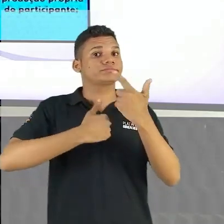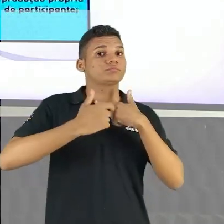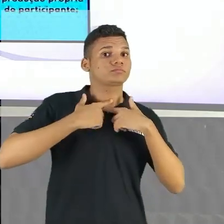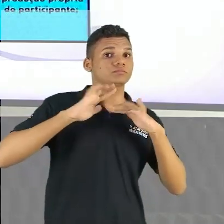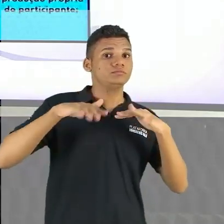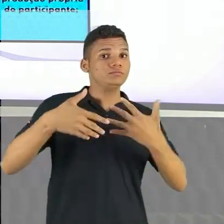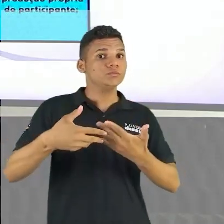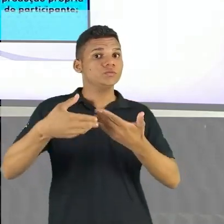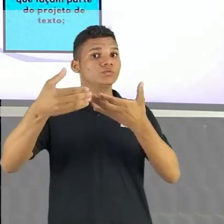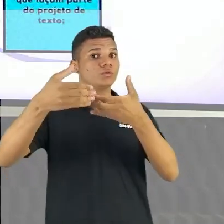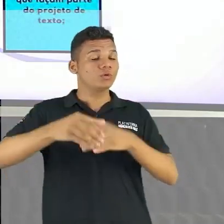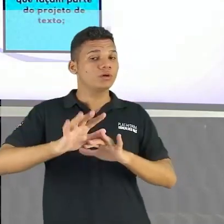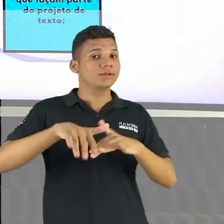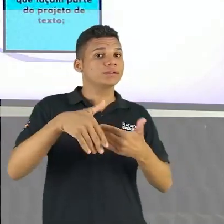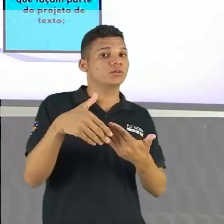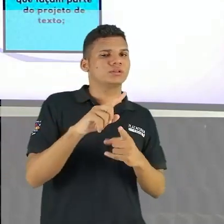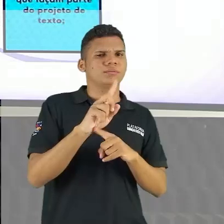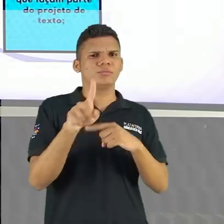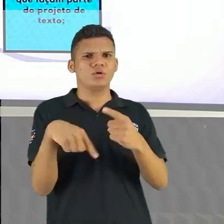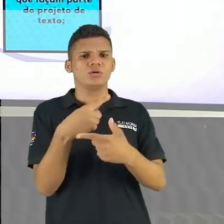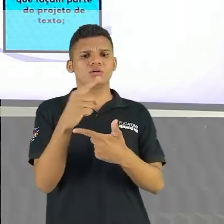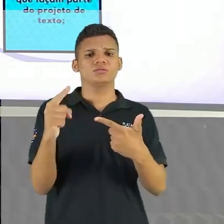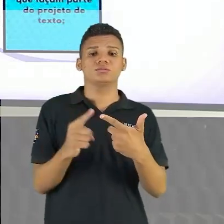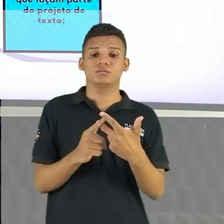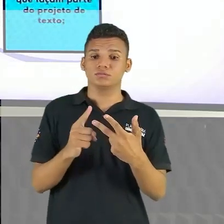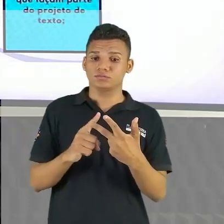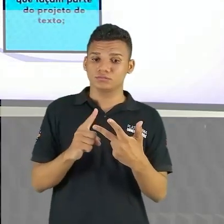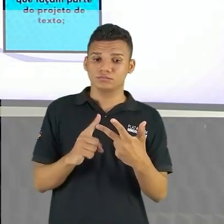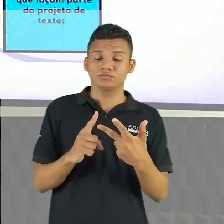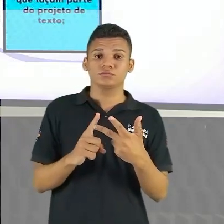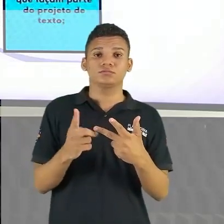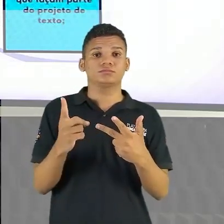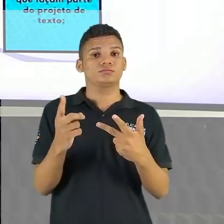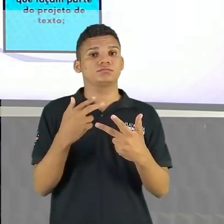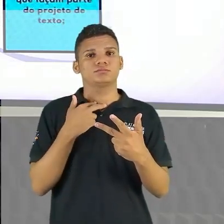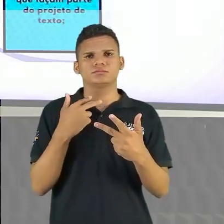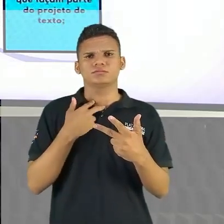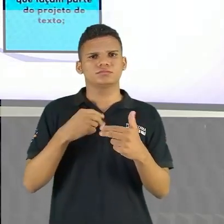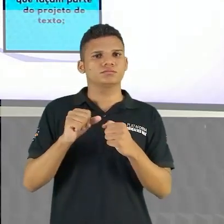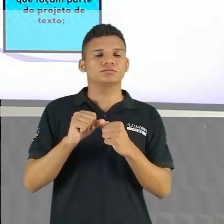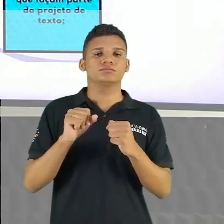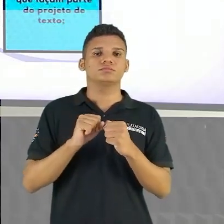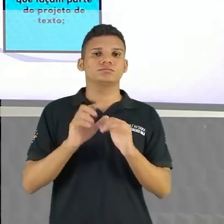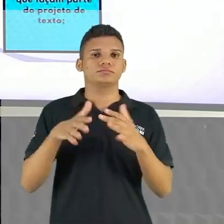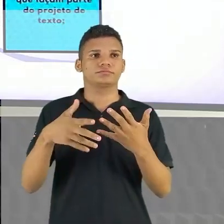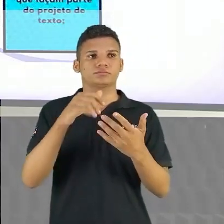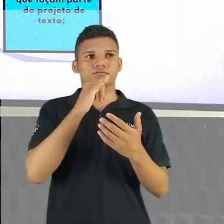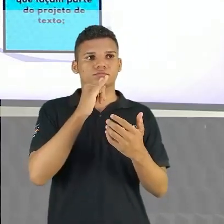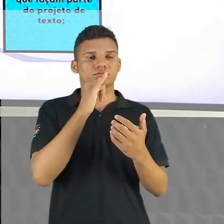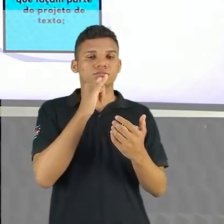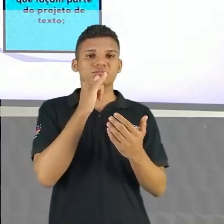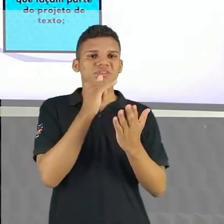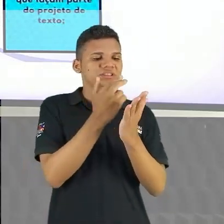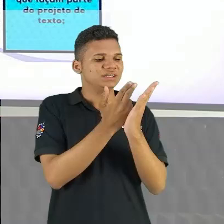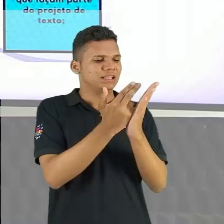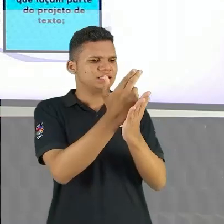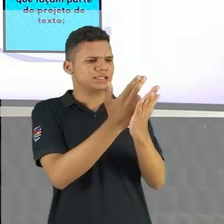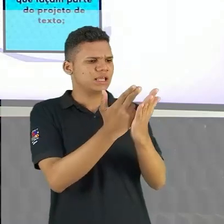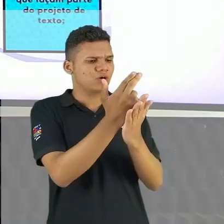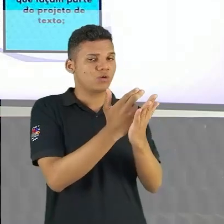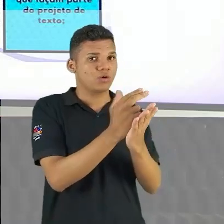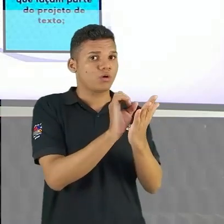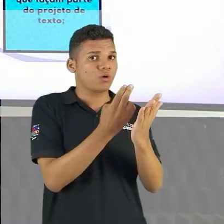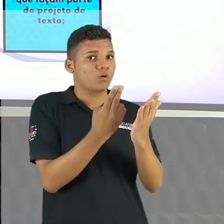para o concurso em seguida a gente também não pode fazer de jeito nenhum des desos ou outras formas